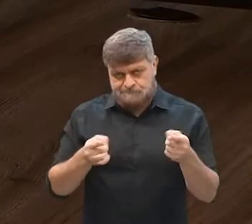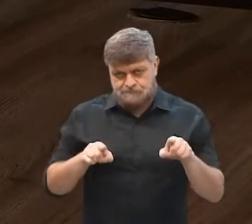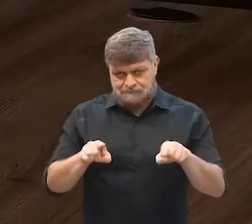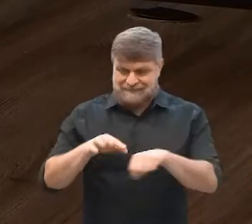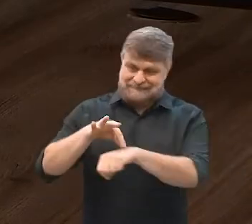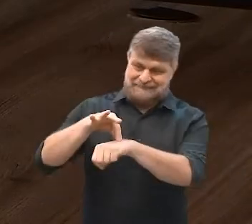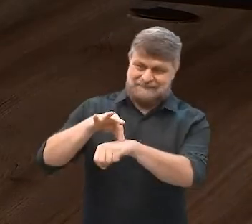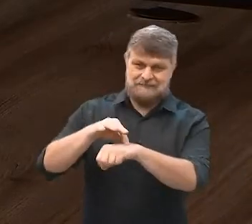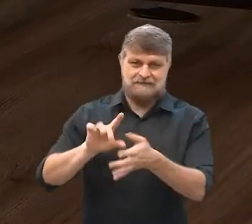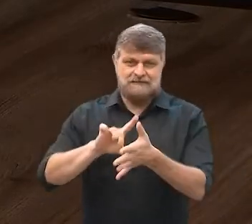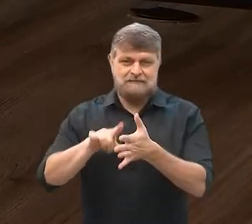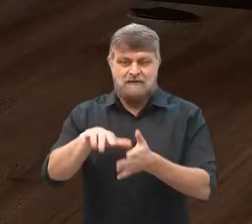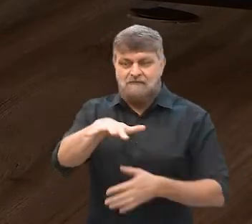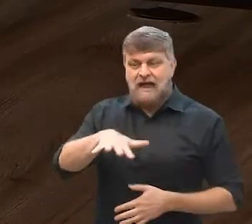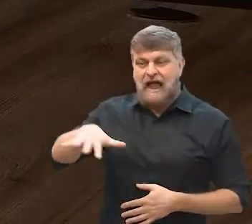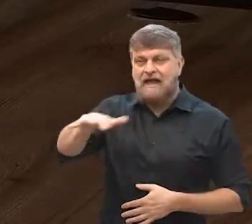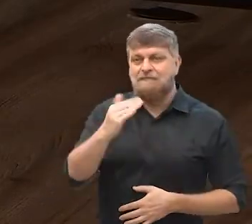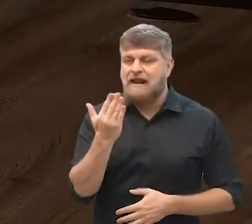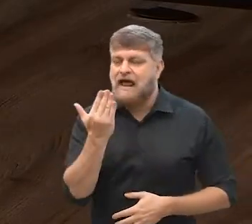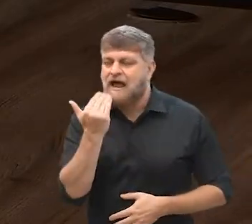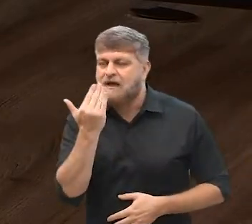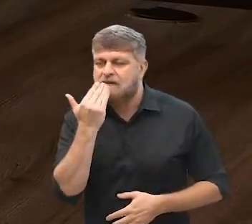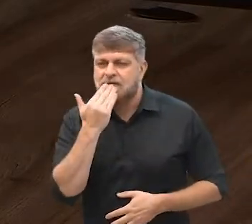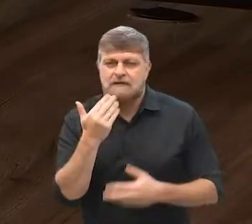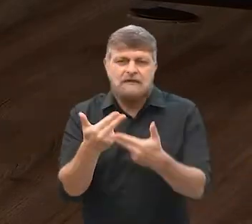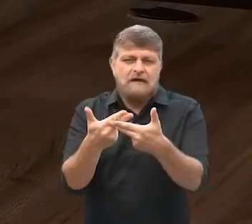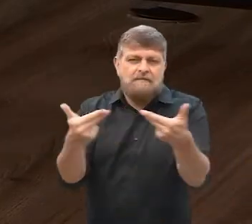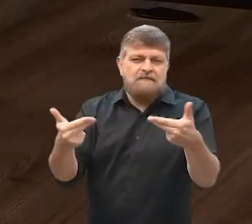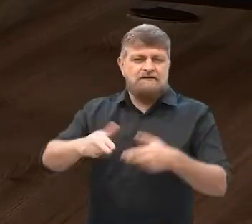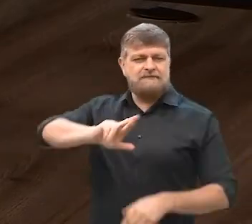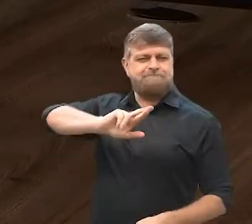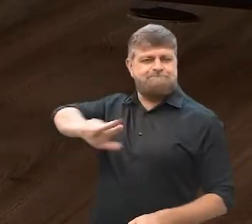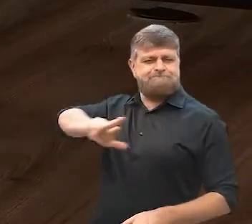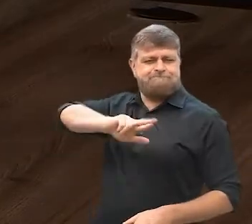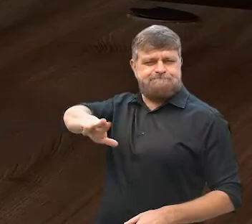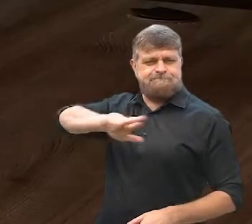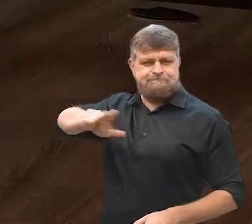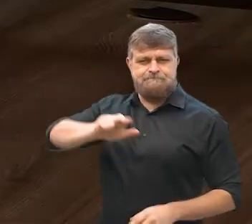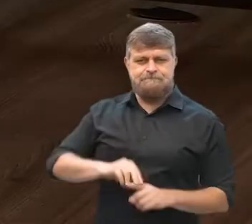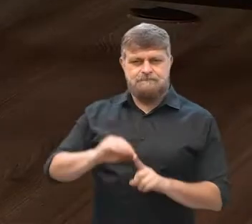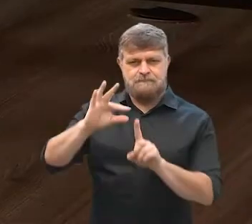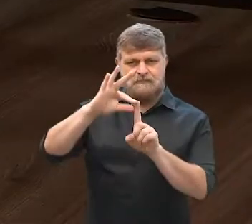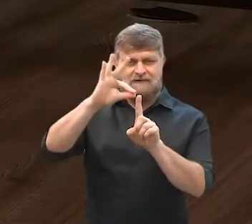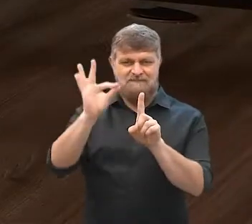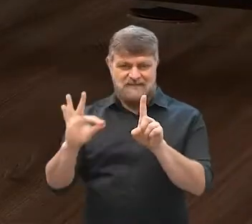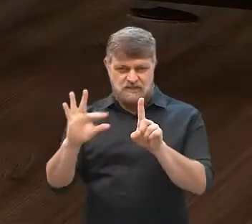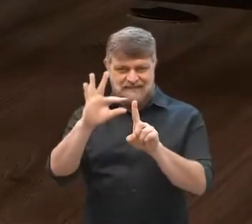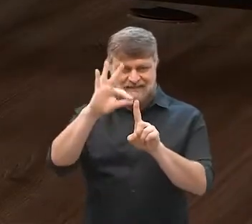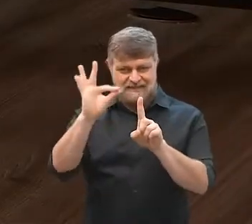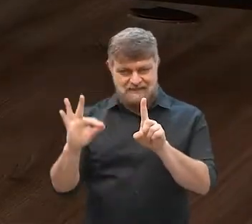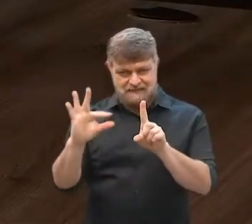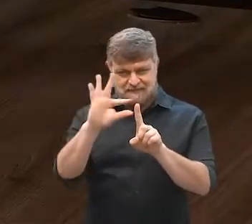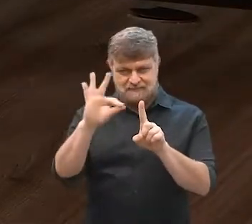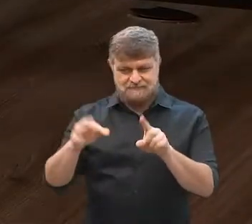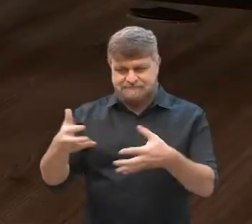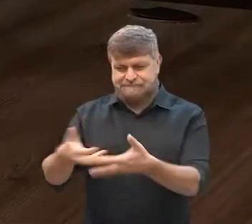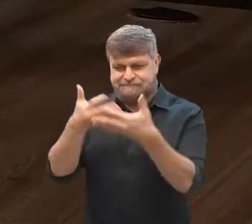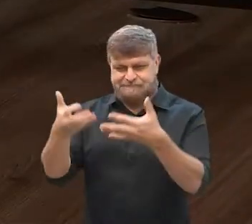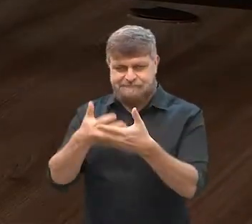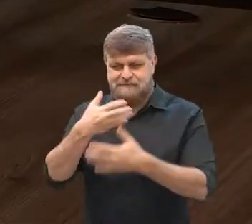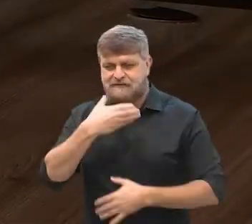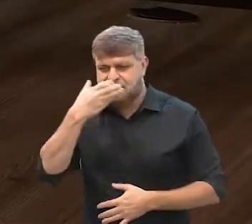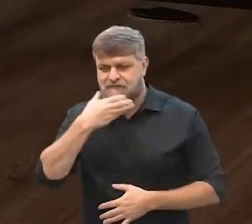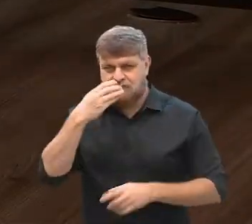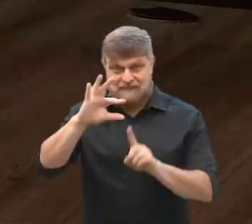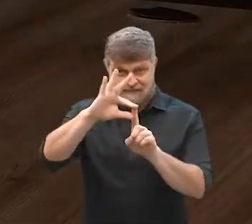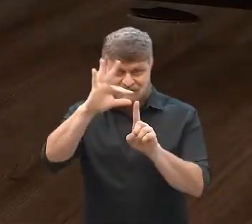vai trabalhar no segmento de alimentação numa coisa totalmente vegetariana, vamos supor. É uma hipótese